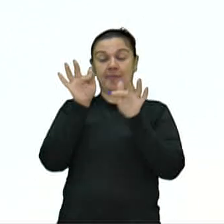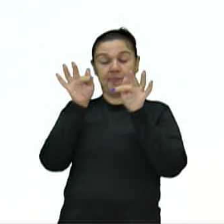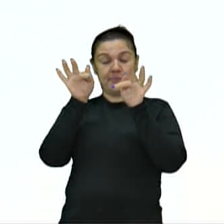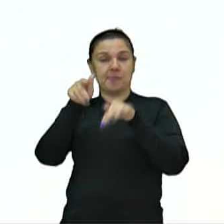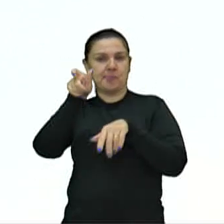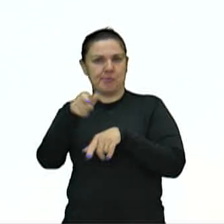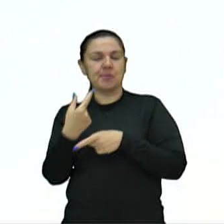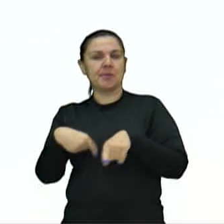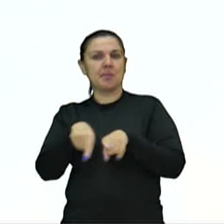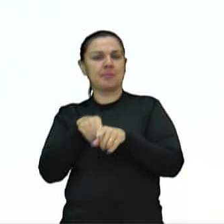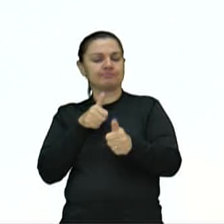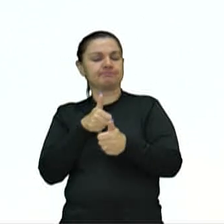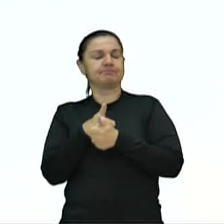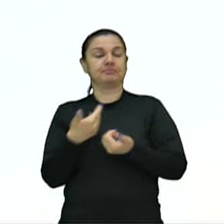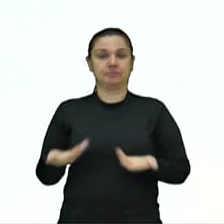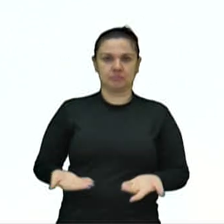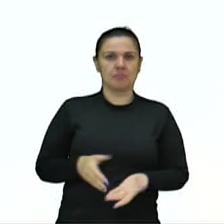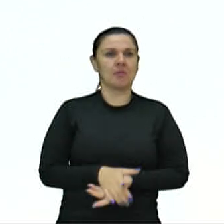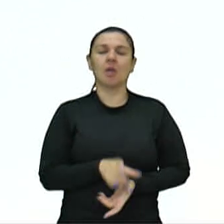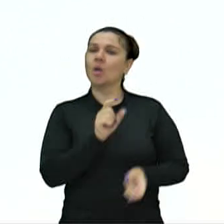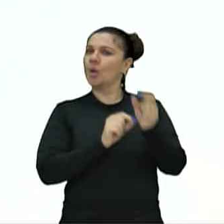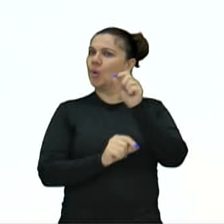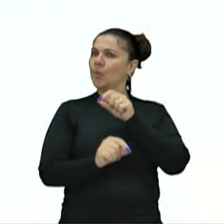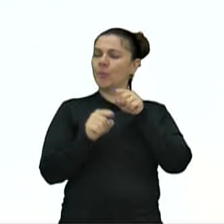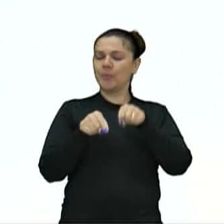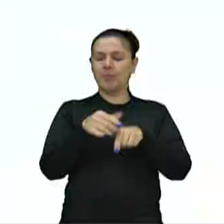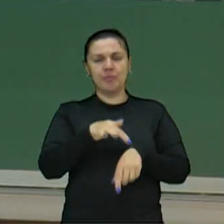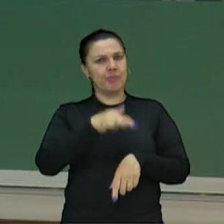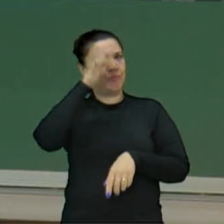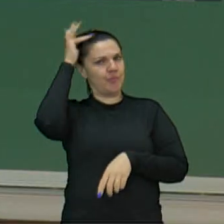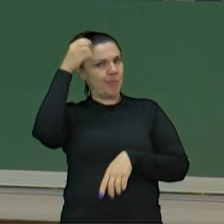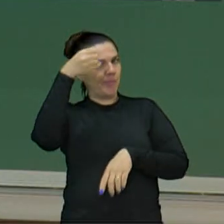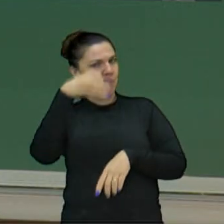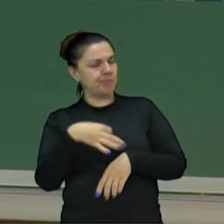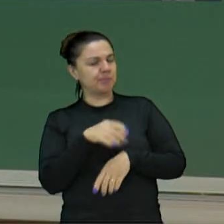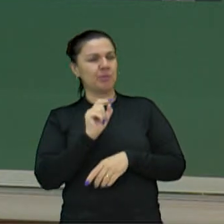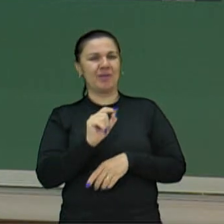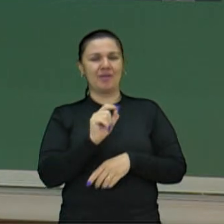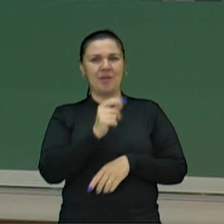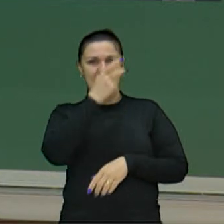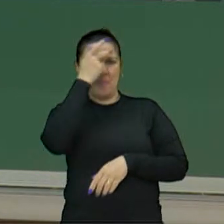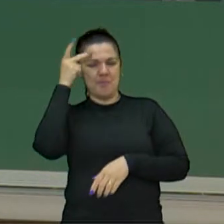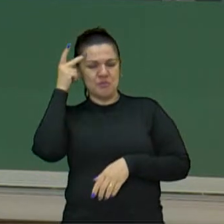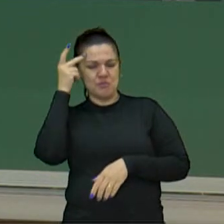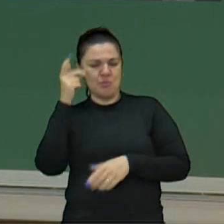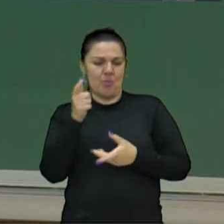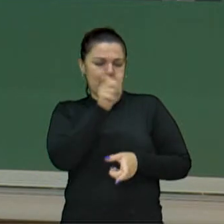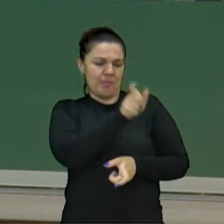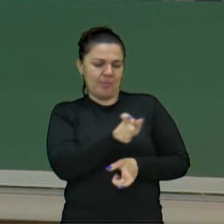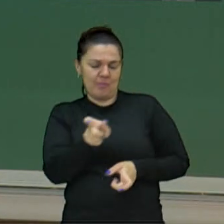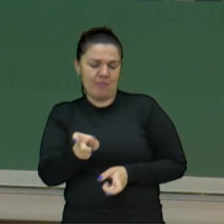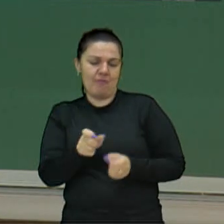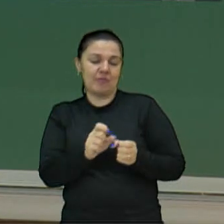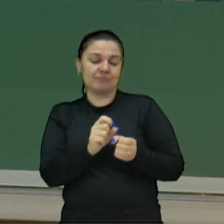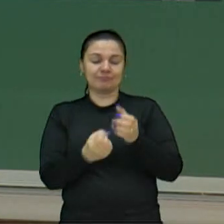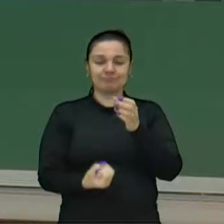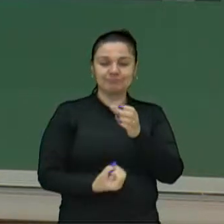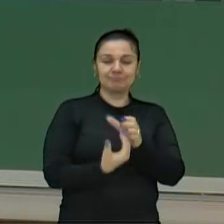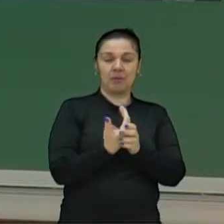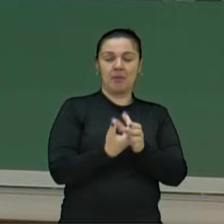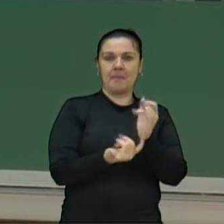próximo. O que o Michel Foucault quer dizer com essa ideia de que o homem foi fabricado? Ele quer